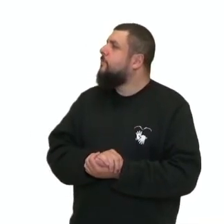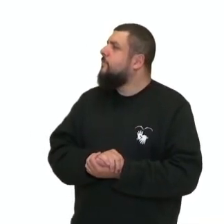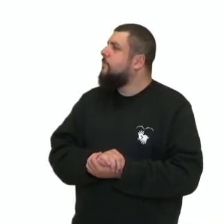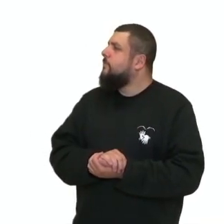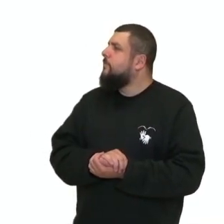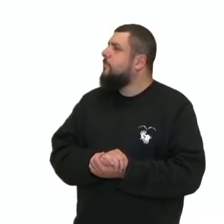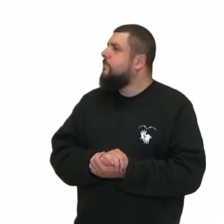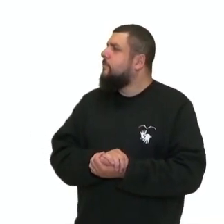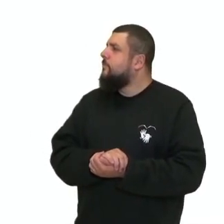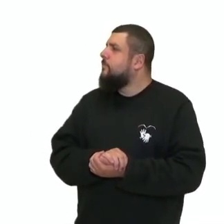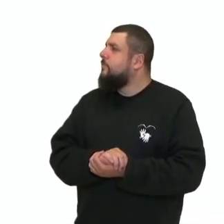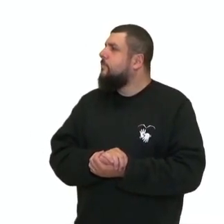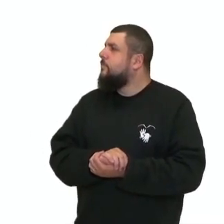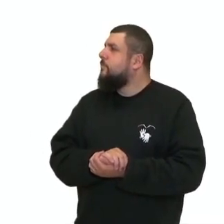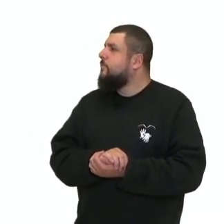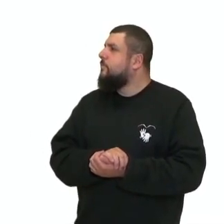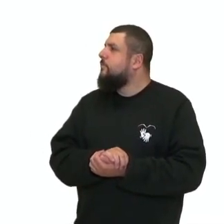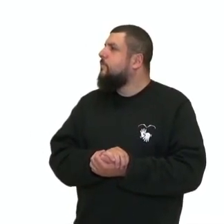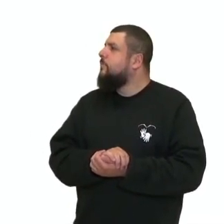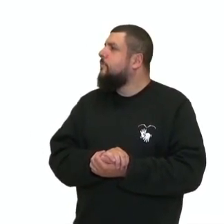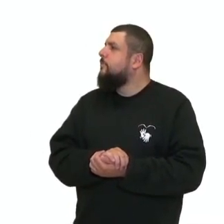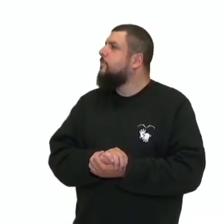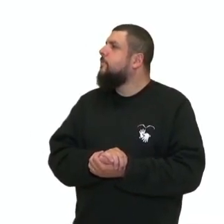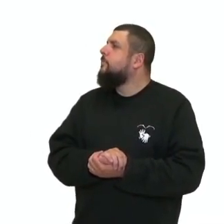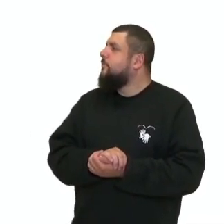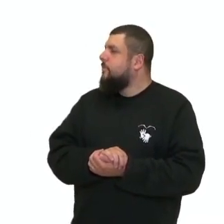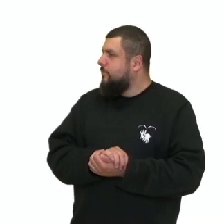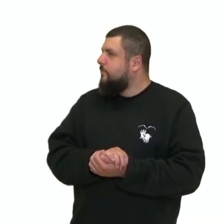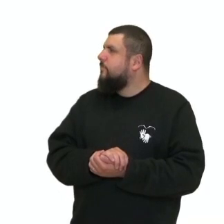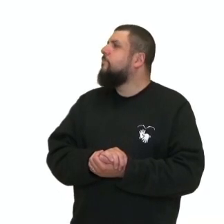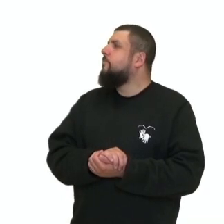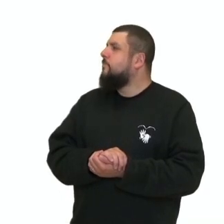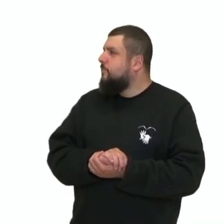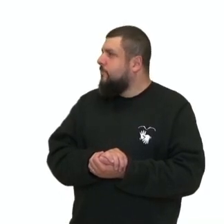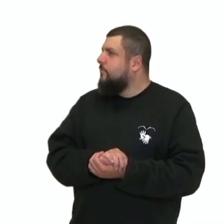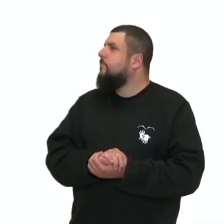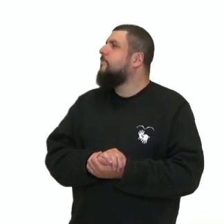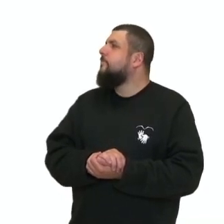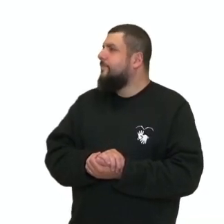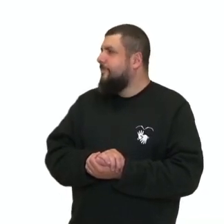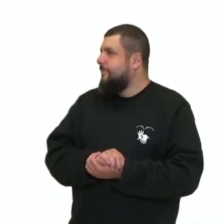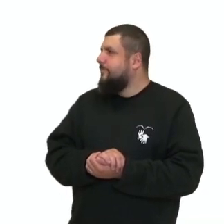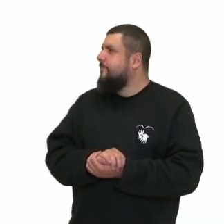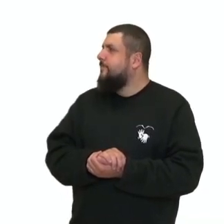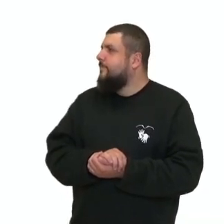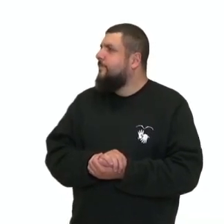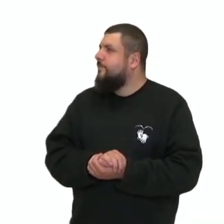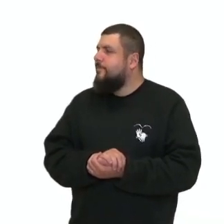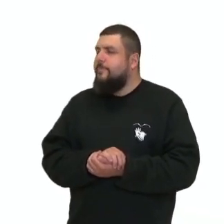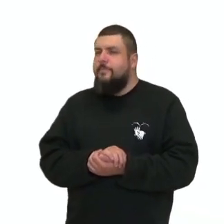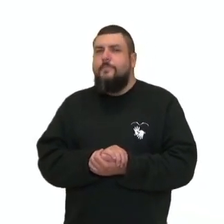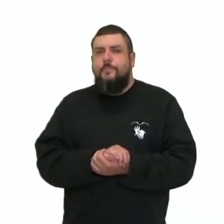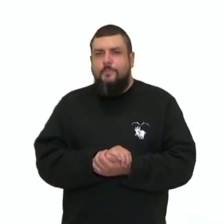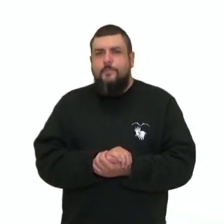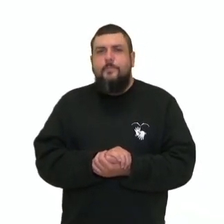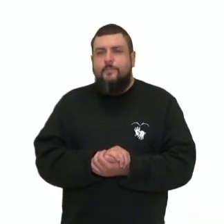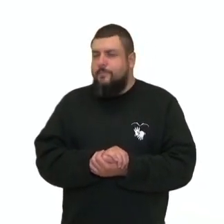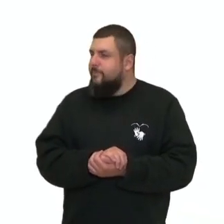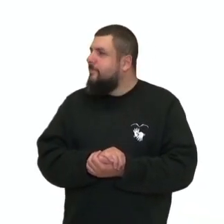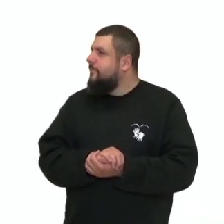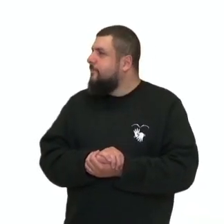infinito, né? Meses do ano: janeiro, fevereiro, março, sucessivamente